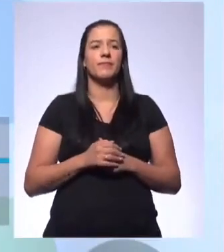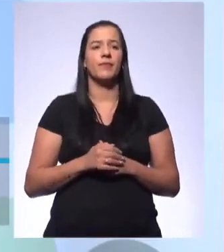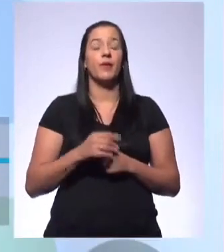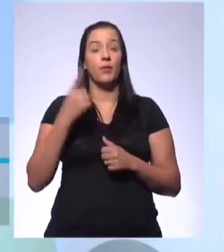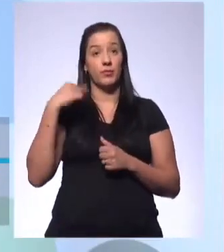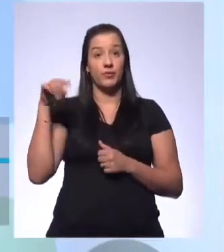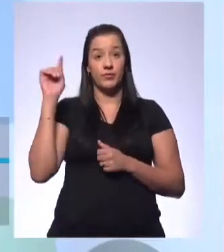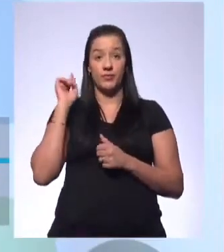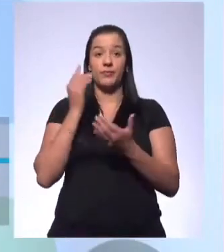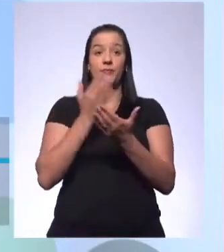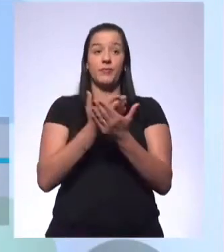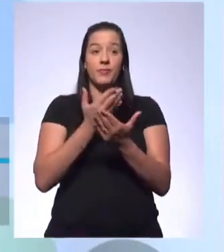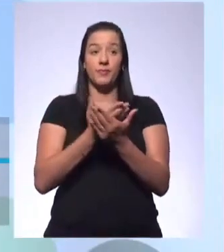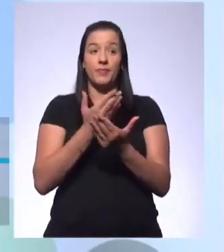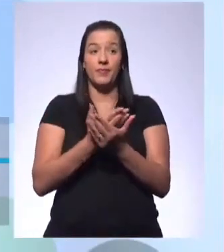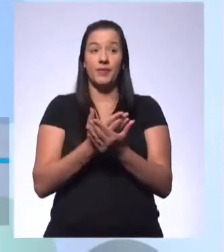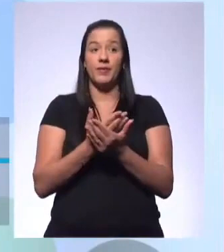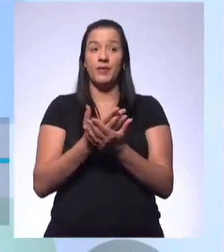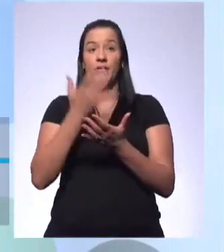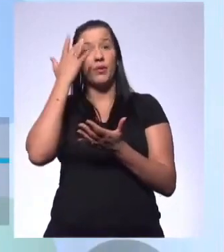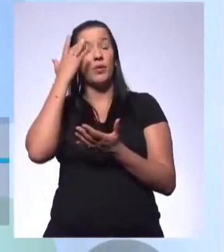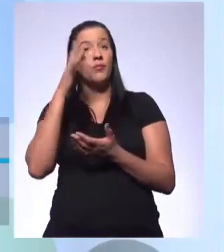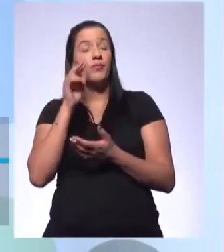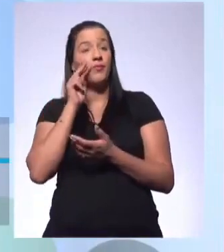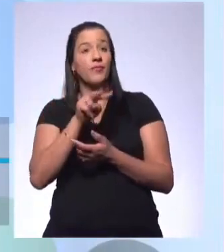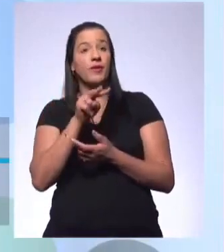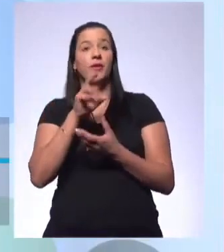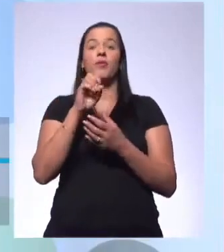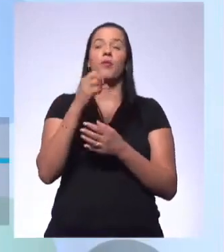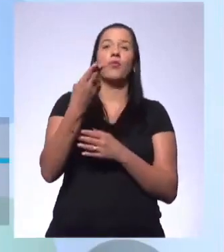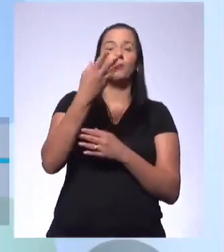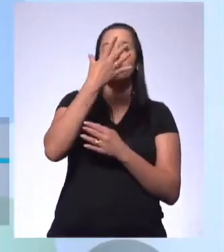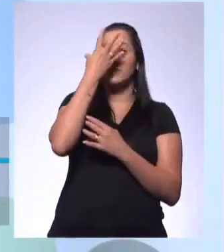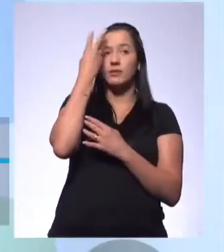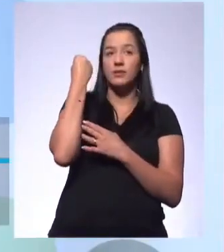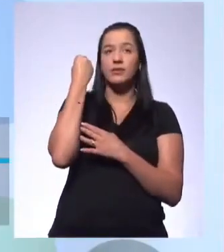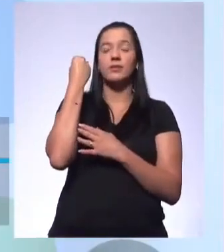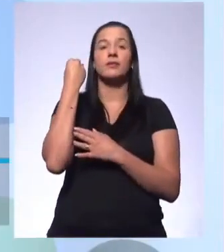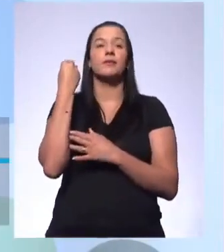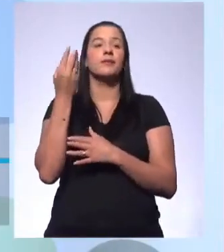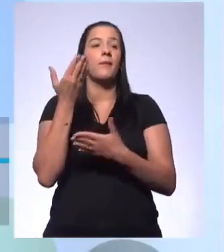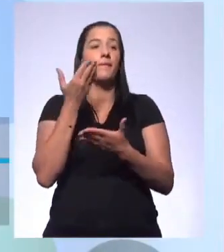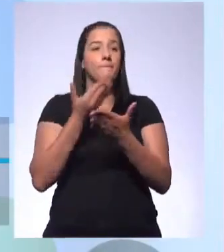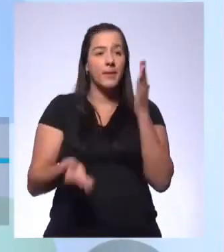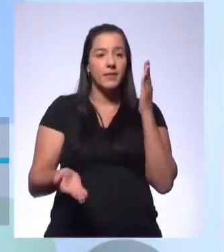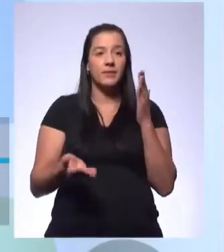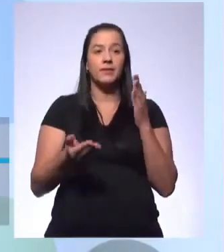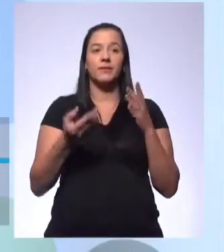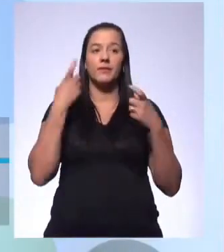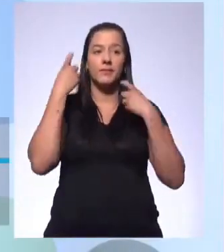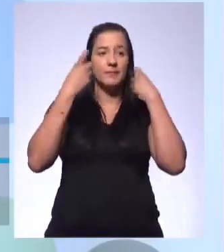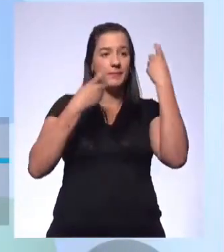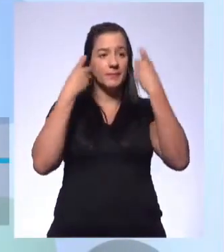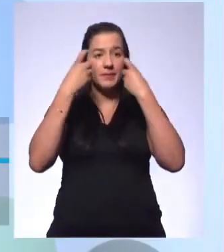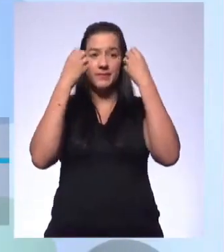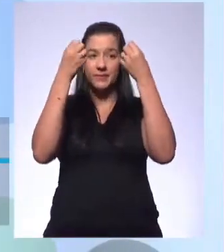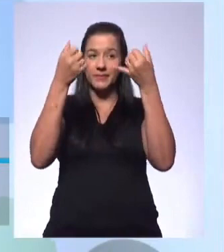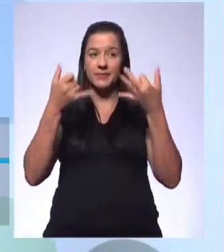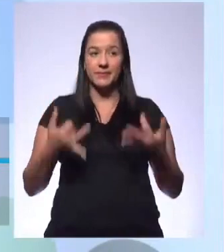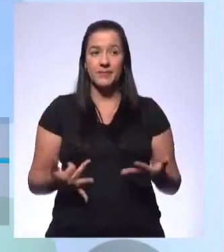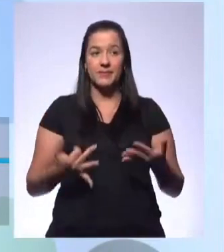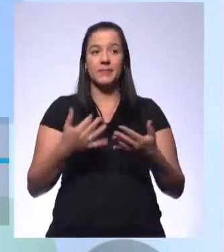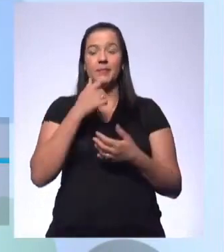uma aula anterior, talvez ou não viram, ou se esqueceram, ou pegaram o bonde andando, e eu me preocupada aqui em explicar para que vocês